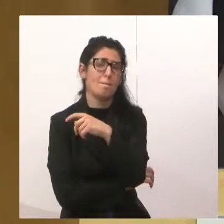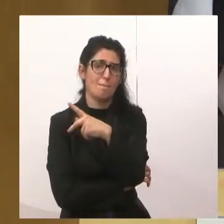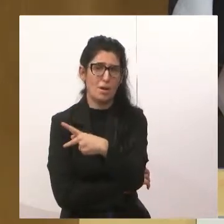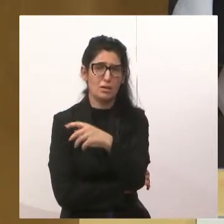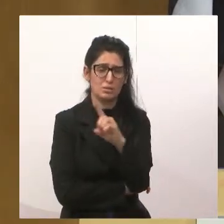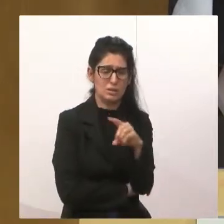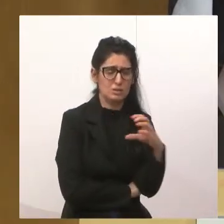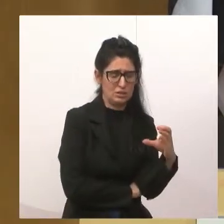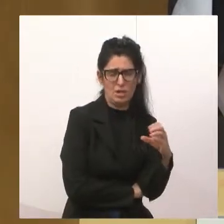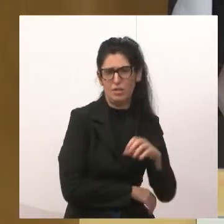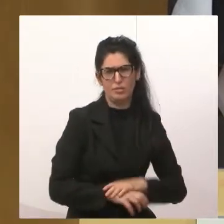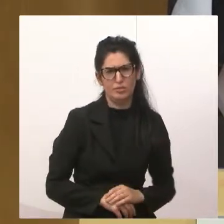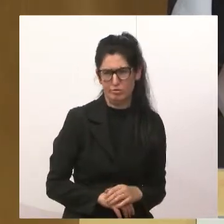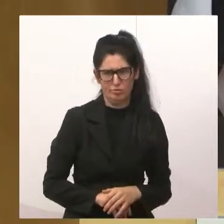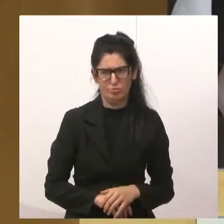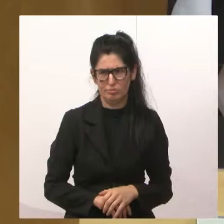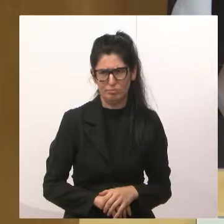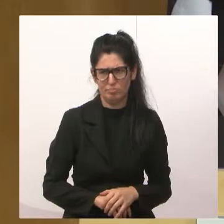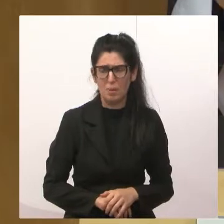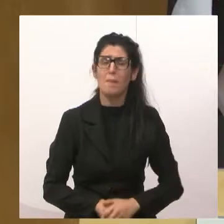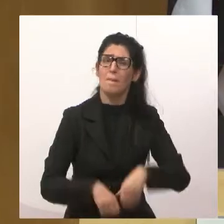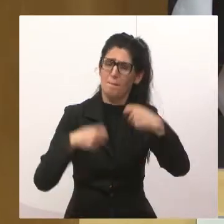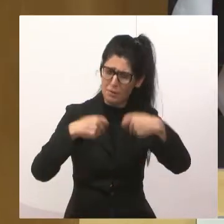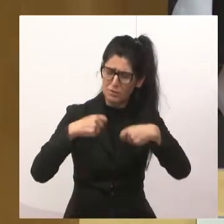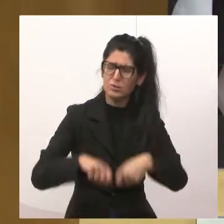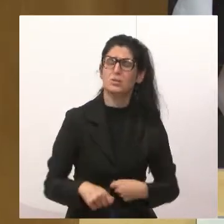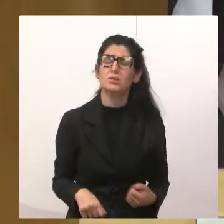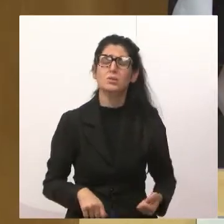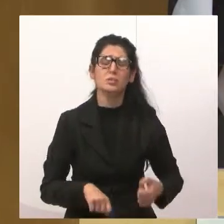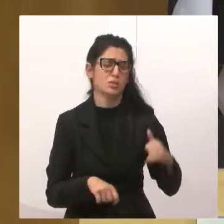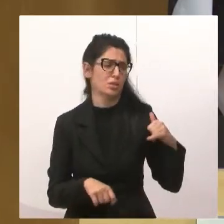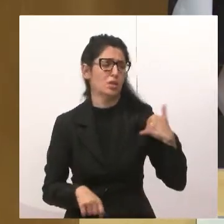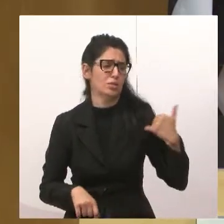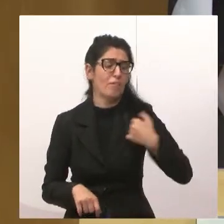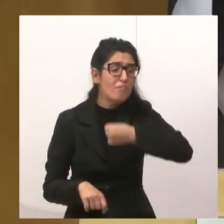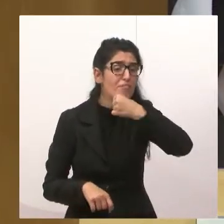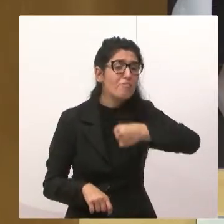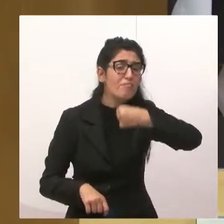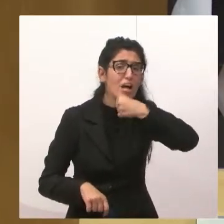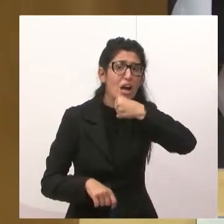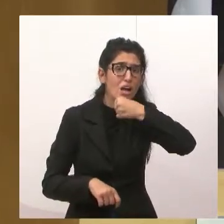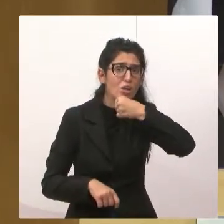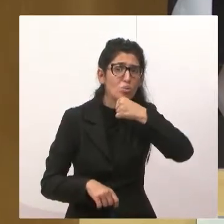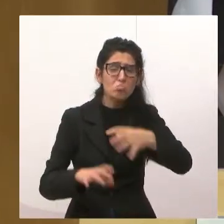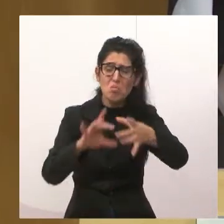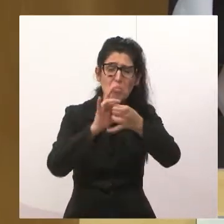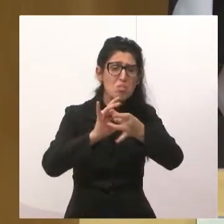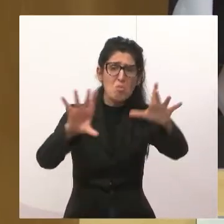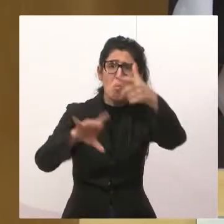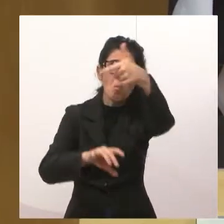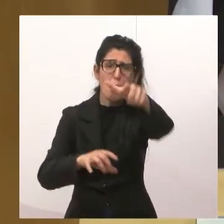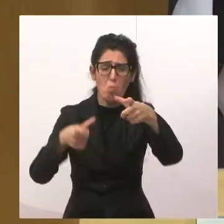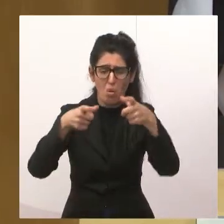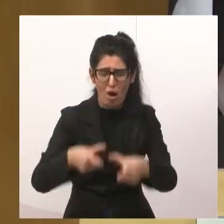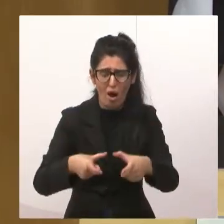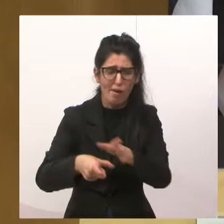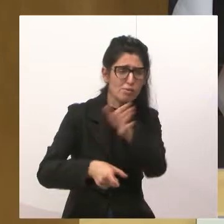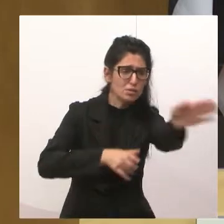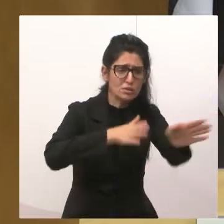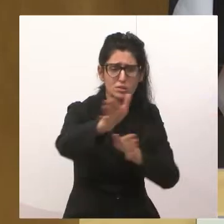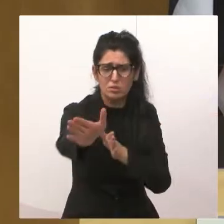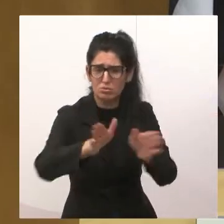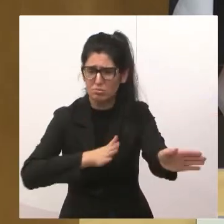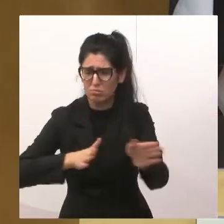essas atividades de atendimento ao idoso sejam descentralizadas. O Casa Viva Vida tem um